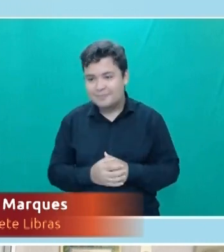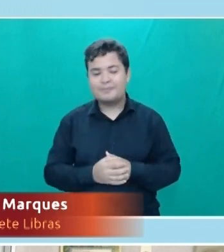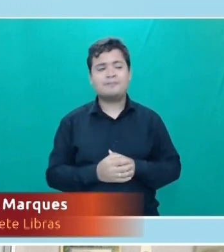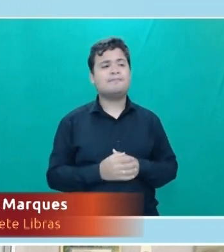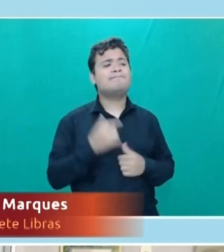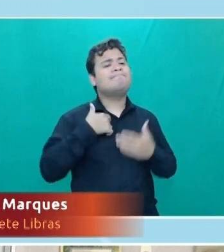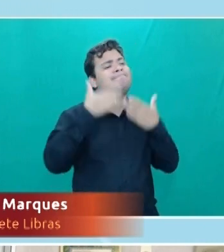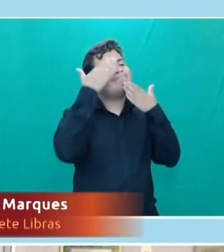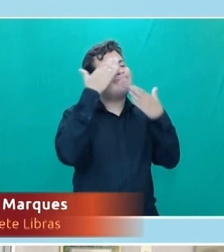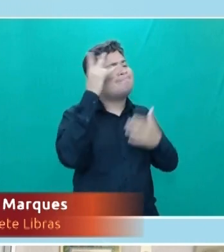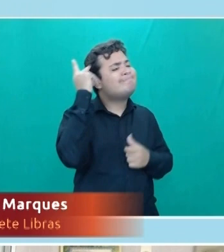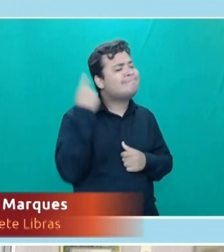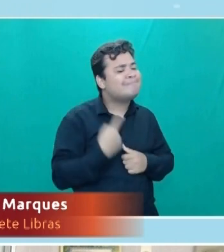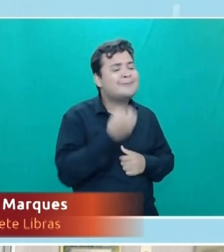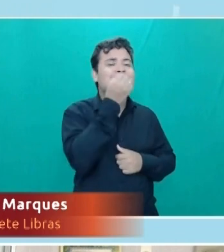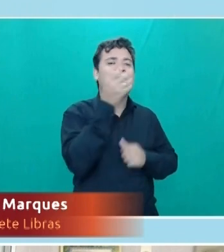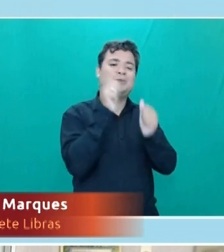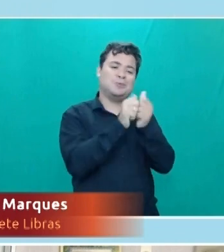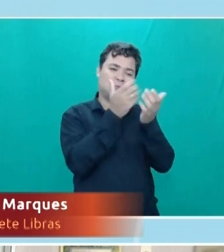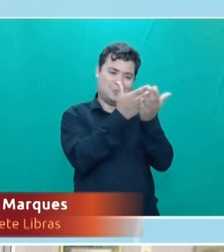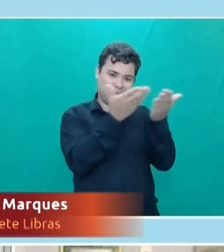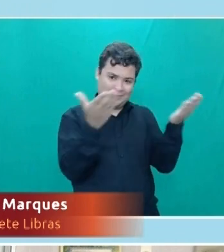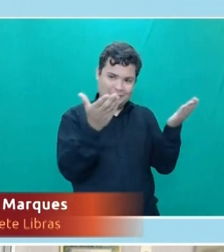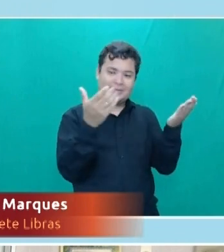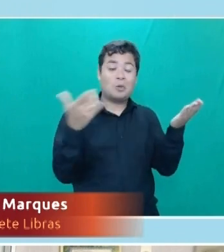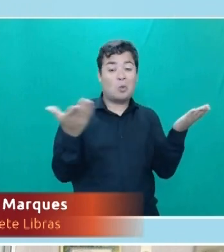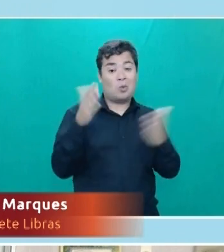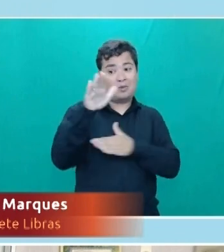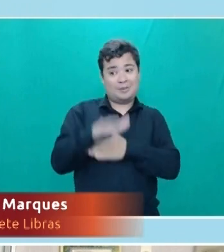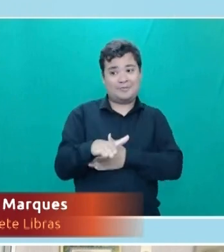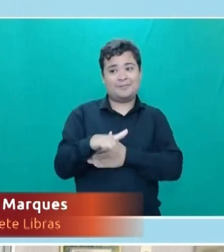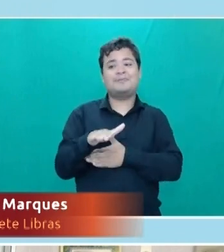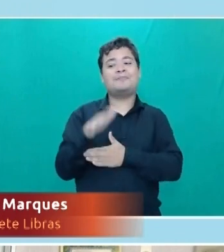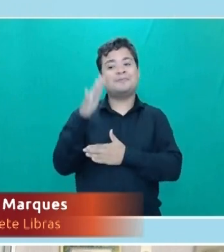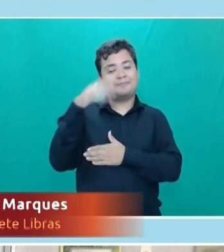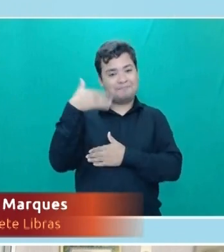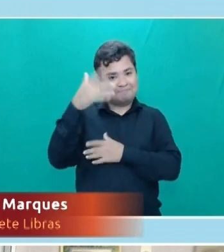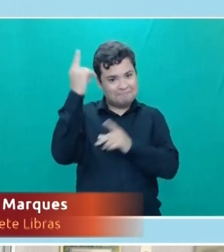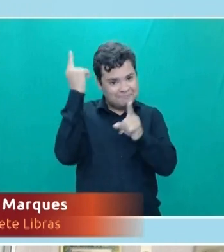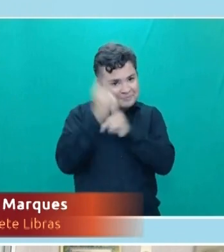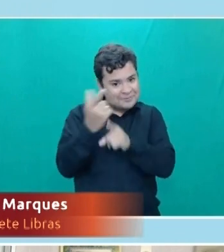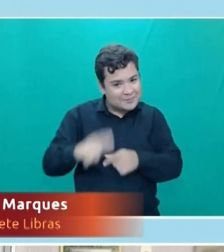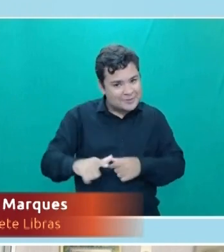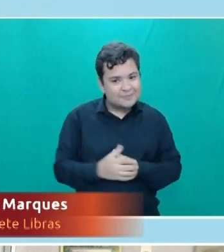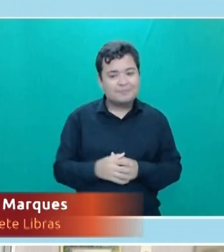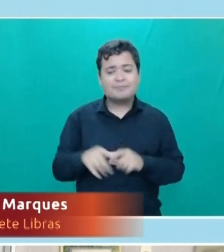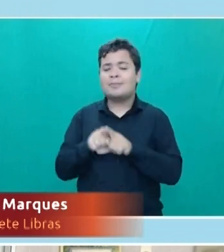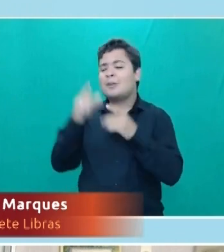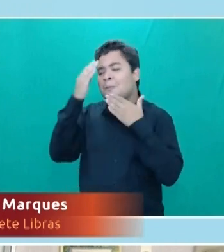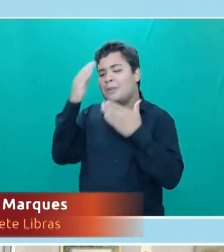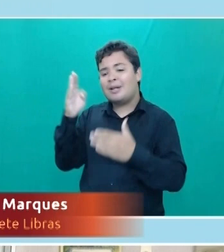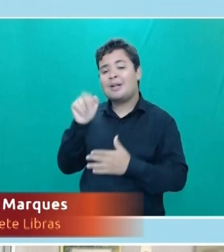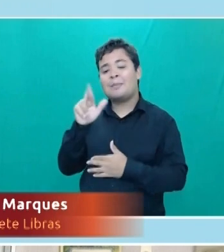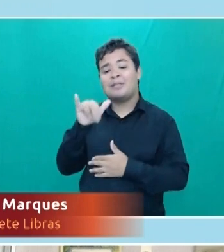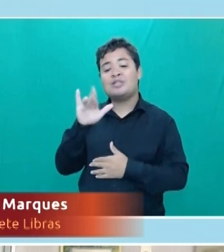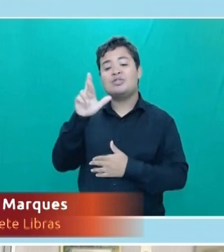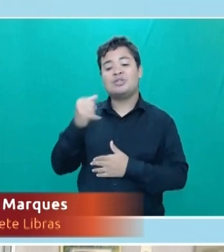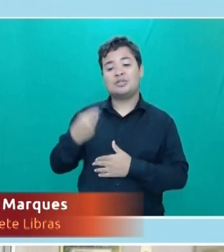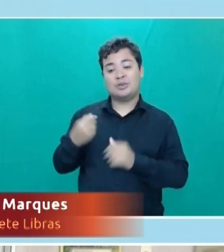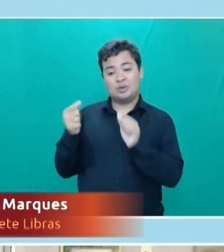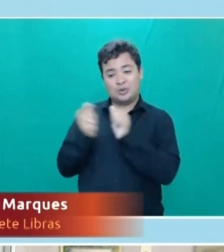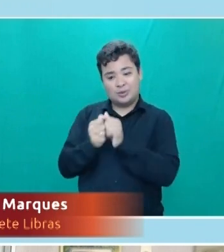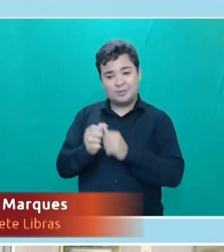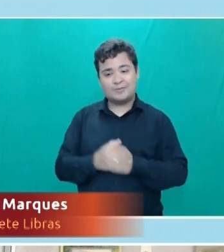Obrigado, Camila. Foi muito bom estar com vocês hoje à tarde. Até a próxima. Até. Obrigada também, Bartira. Muito bom ter você aqui com a